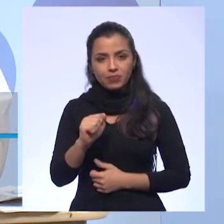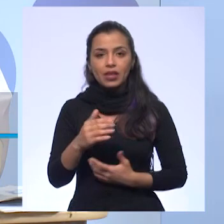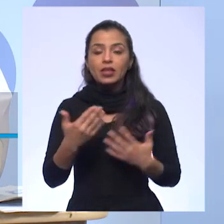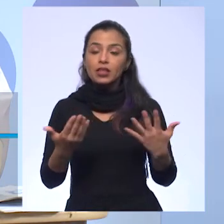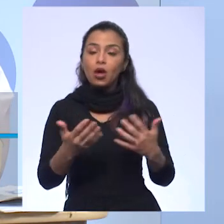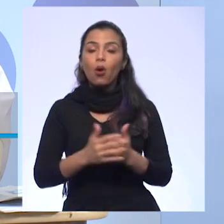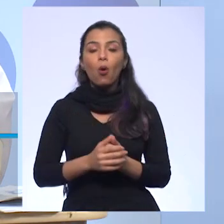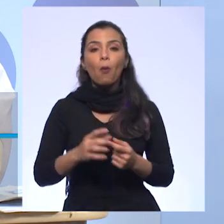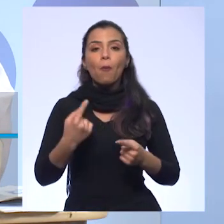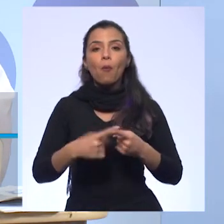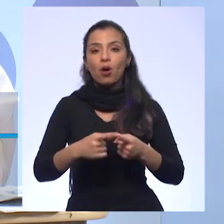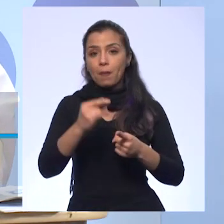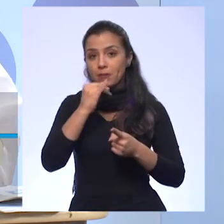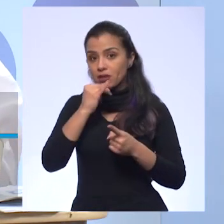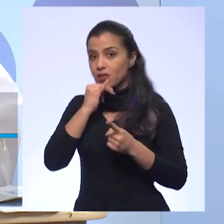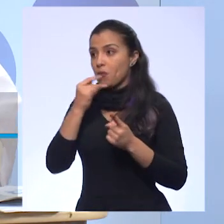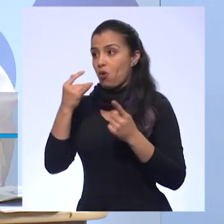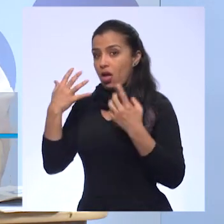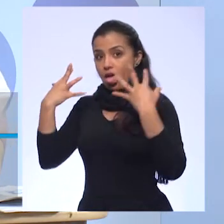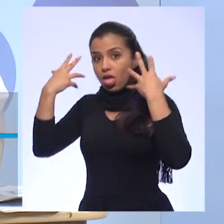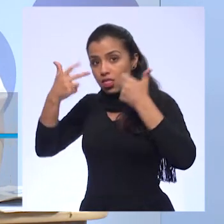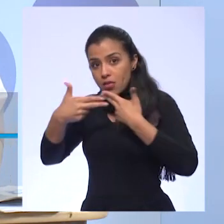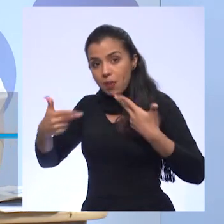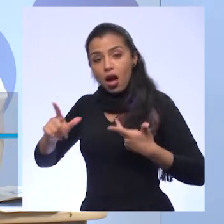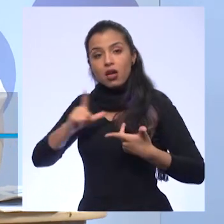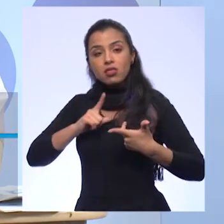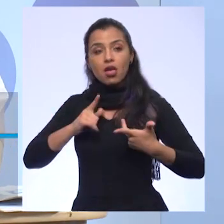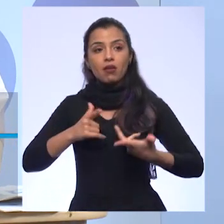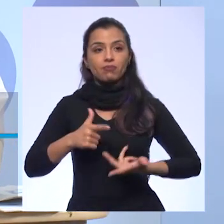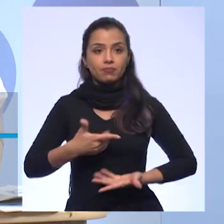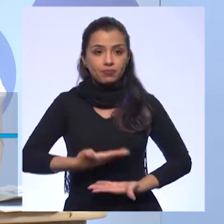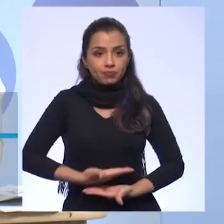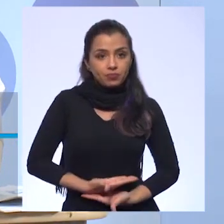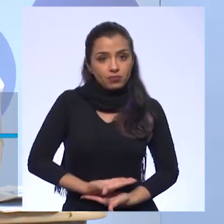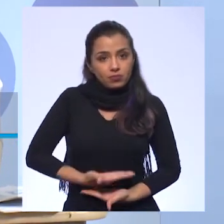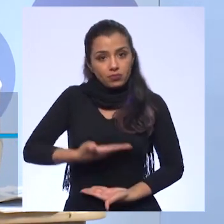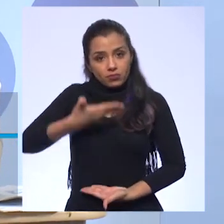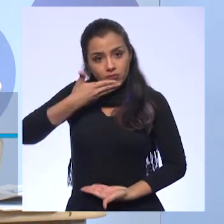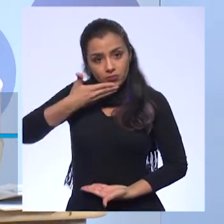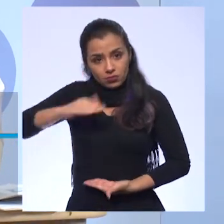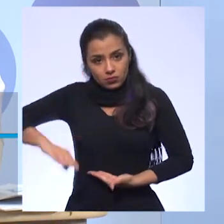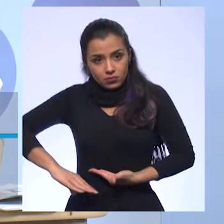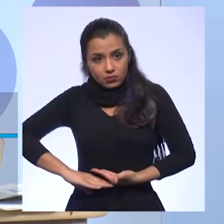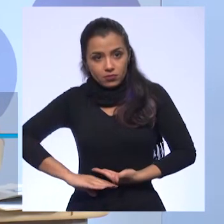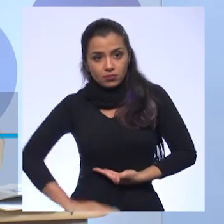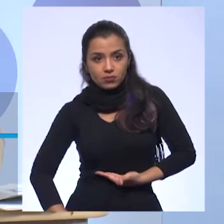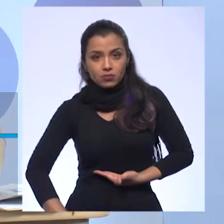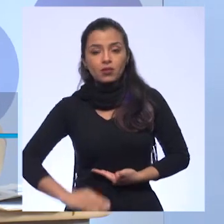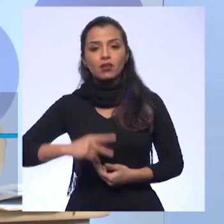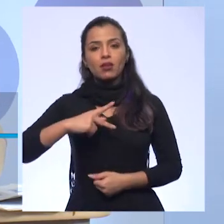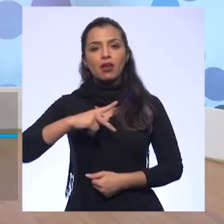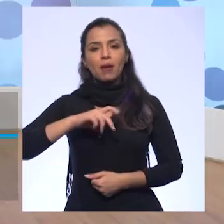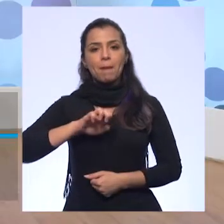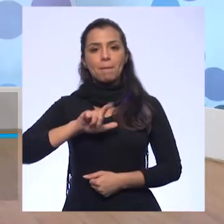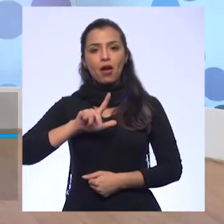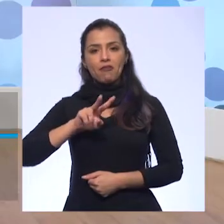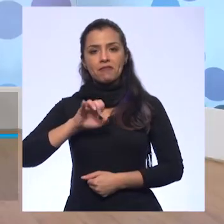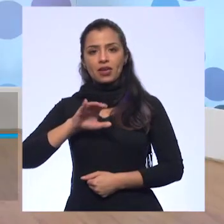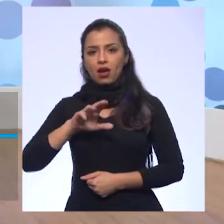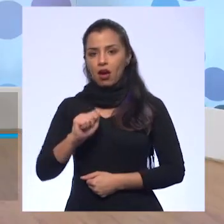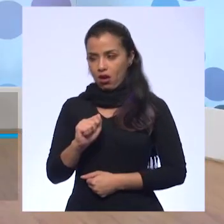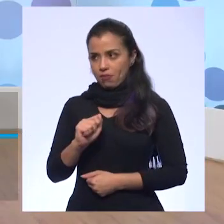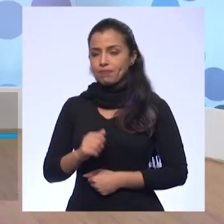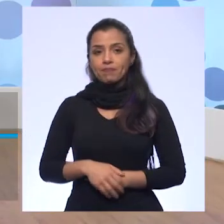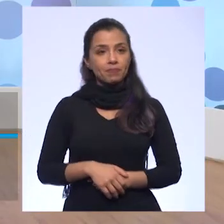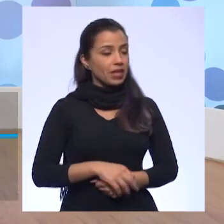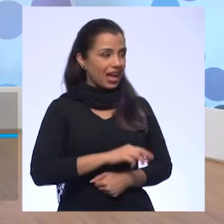mais claro do que na gente. Mas então nós temos a cintura em cima, que é a cintura escapular, e embaixo a gente tem a cintura pélvica. Então, não são só os quadrúpedes que têm